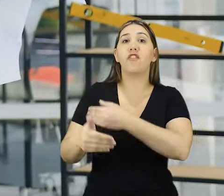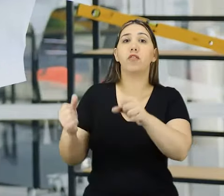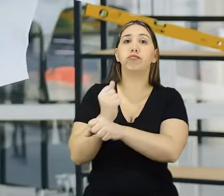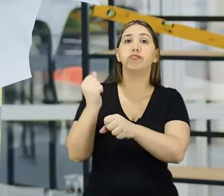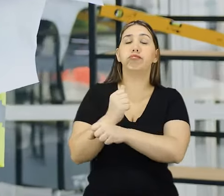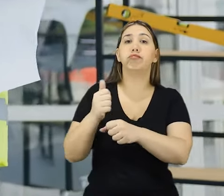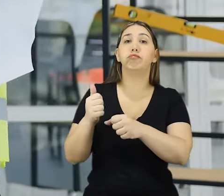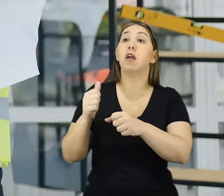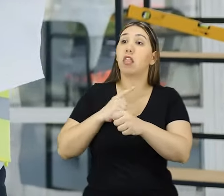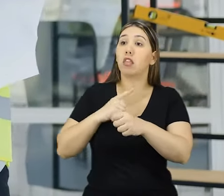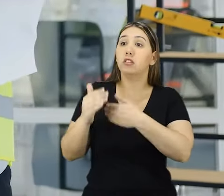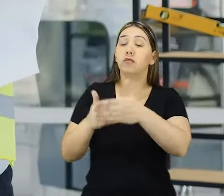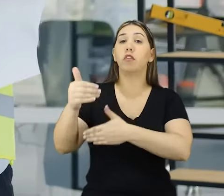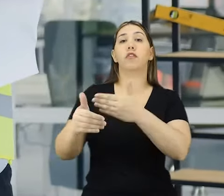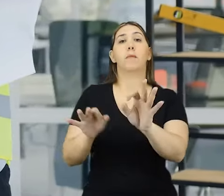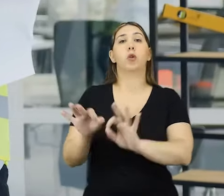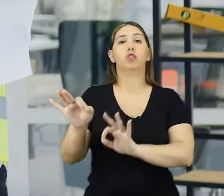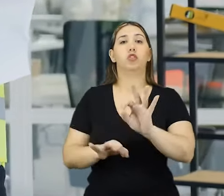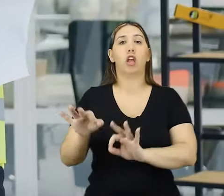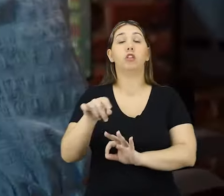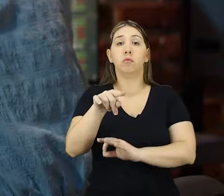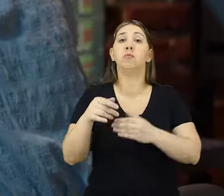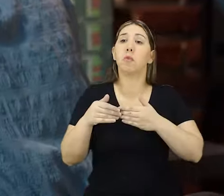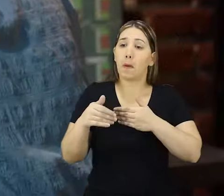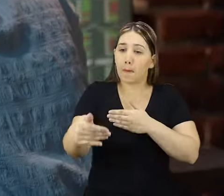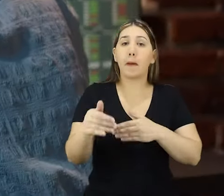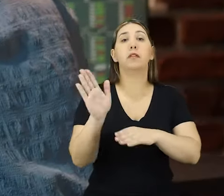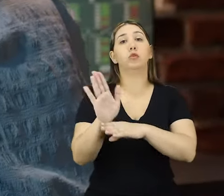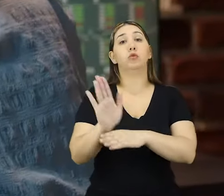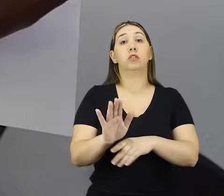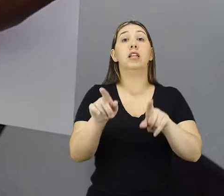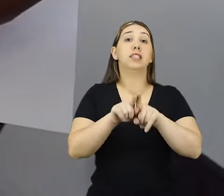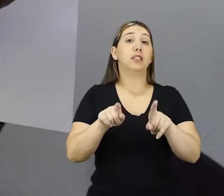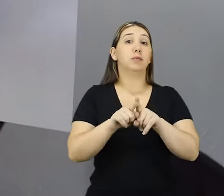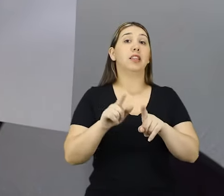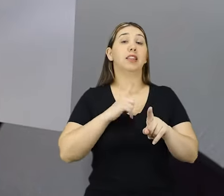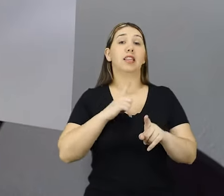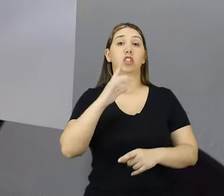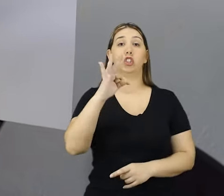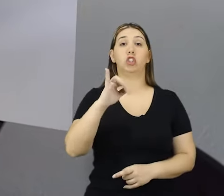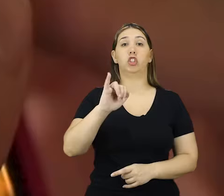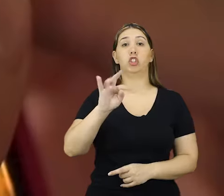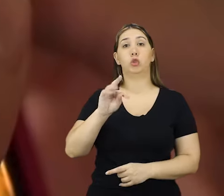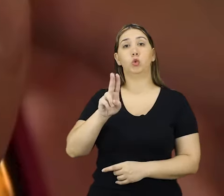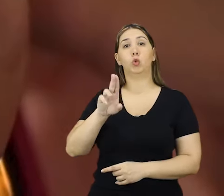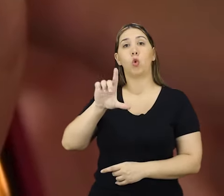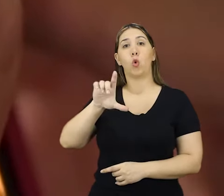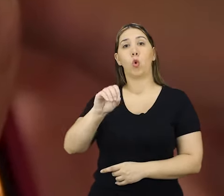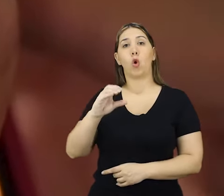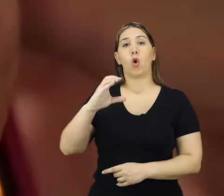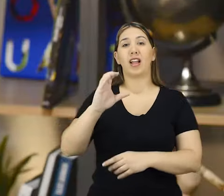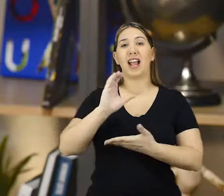projeto, dinamizando toda a cadeia do setor. Ele pode comprar títulos de crédito. É mais uma fonte